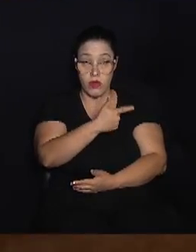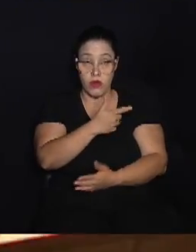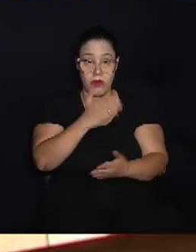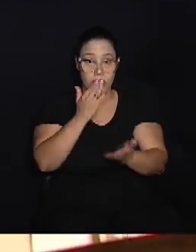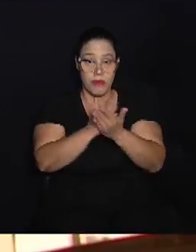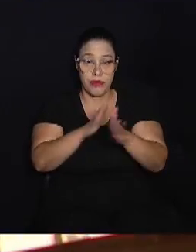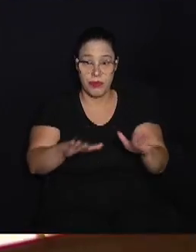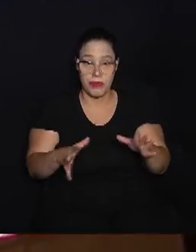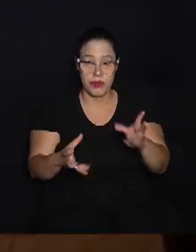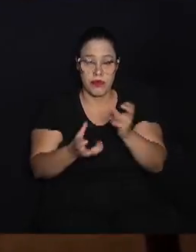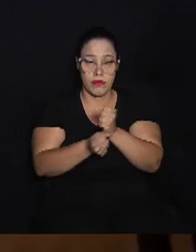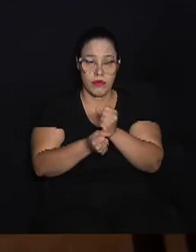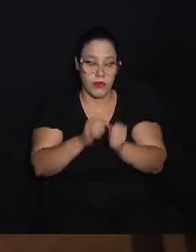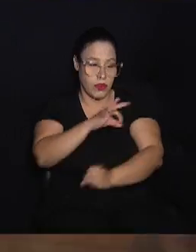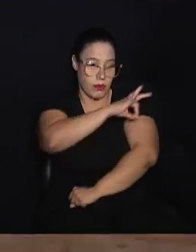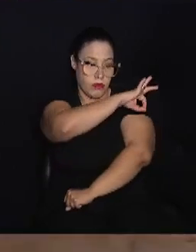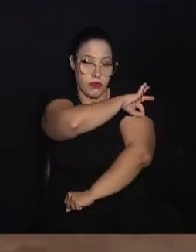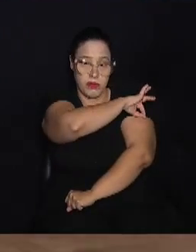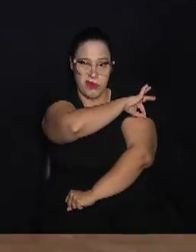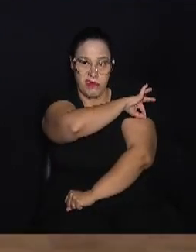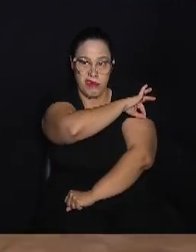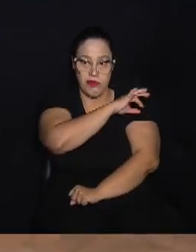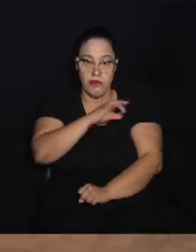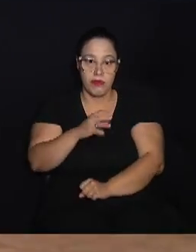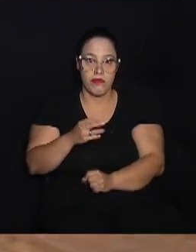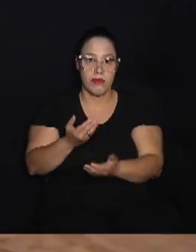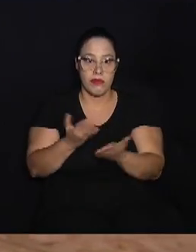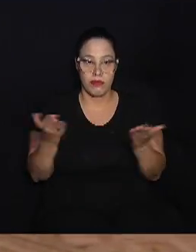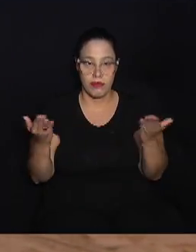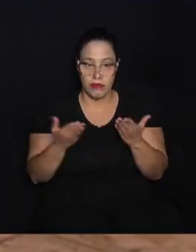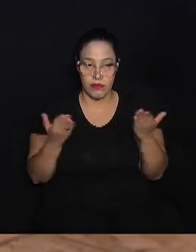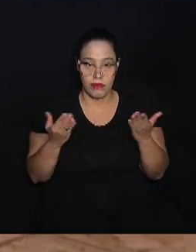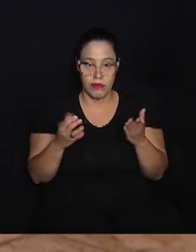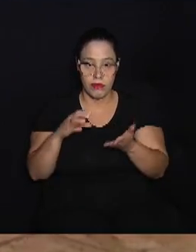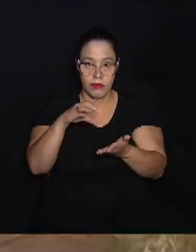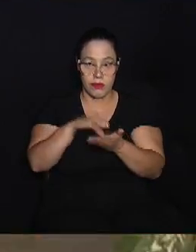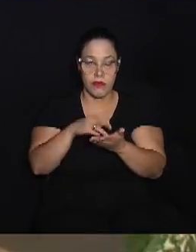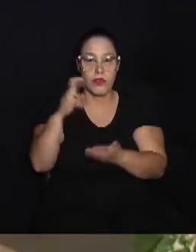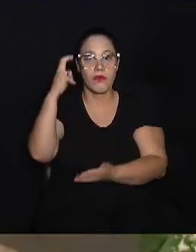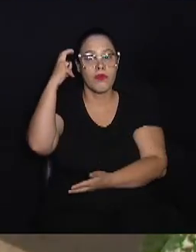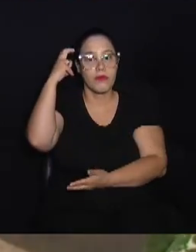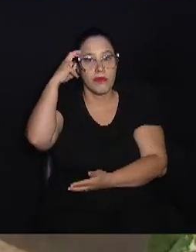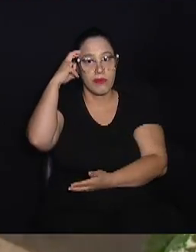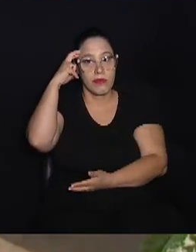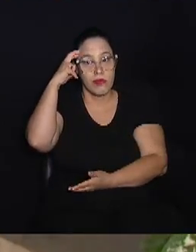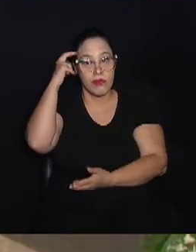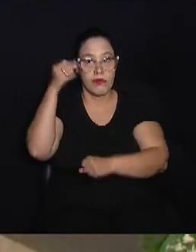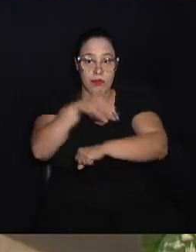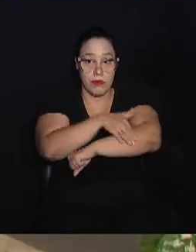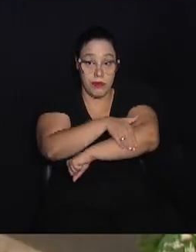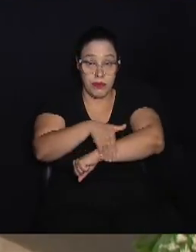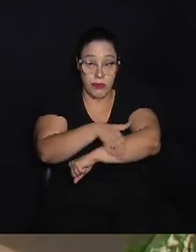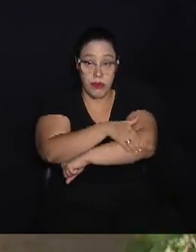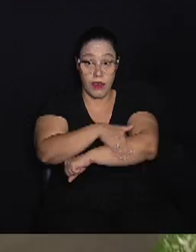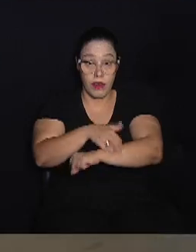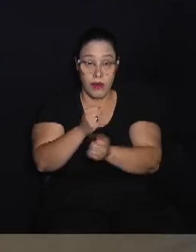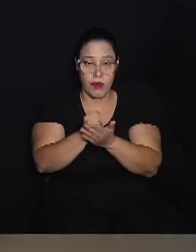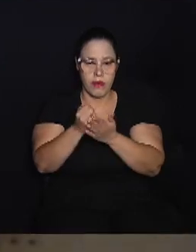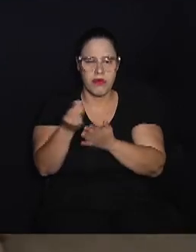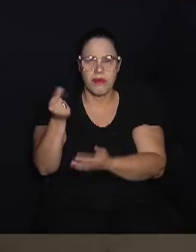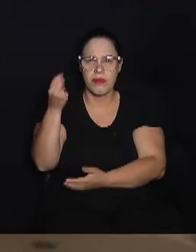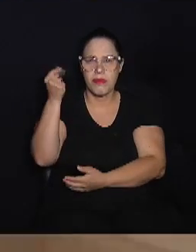acabou ocupado pela prefeitura, funcionando até hoje como um centro cultural. O local ainda abriga uma